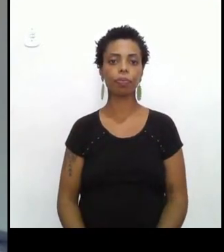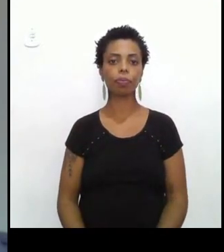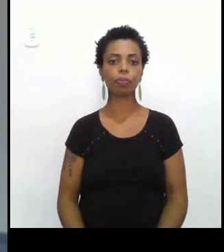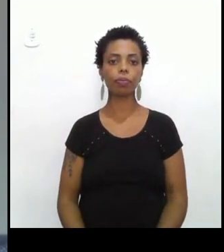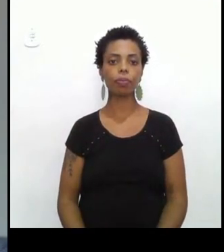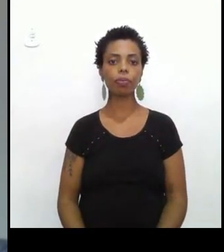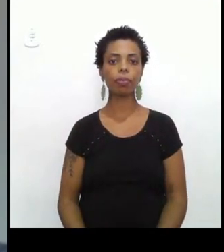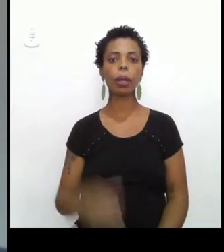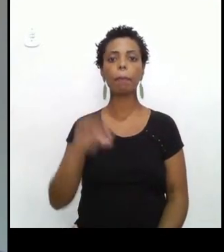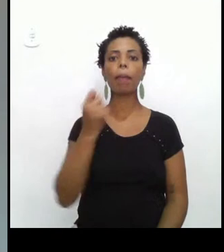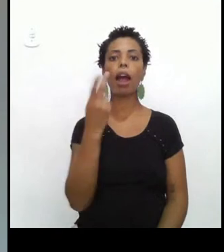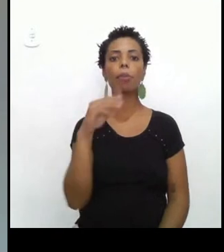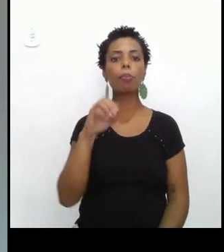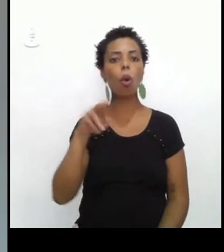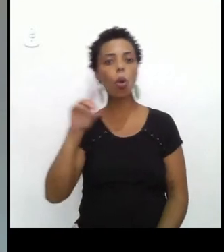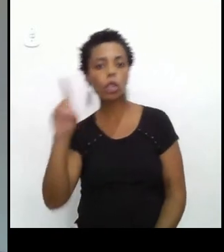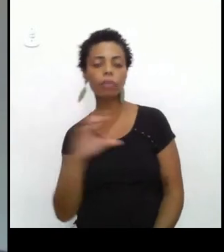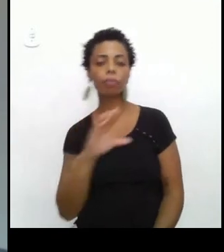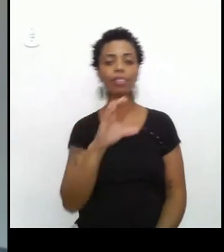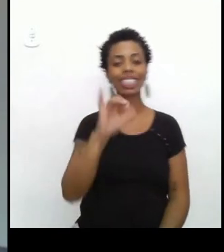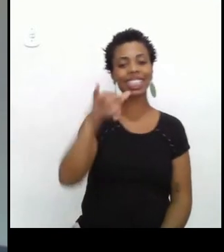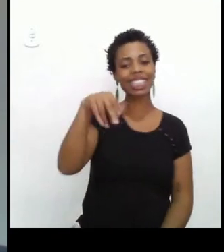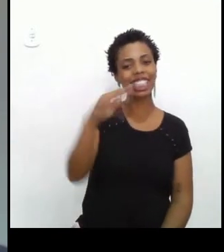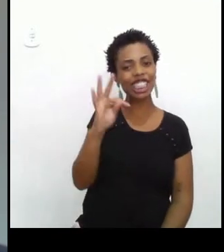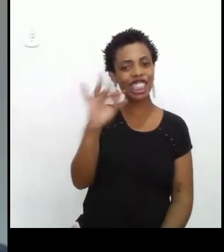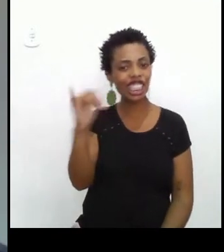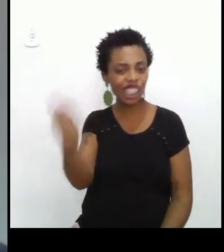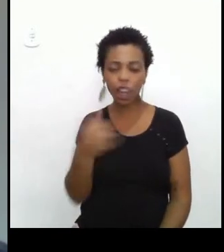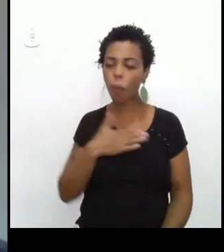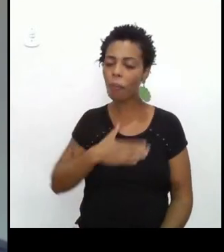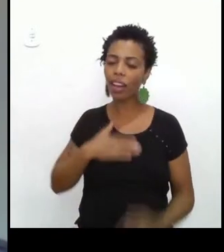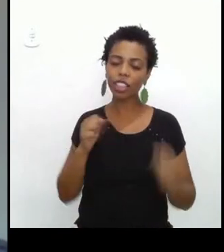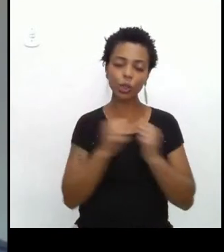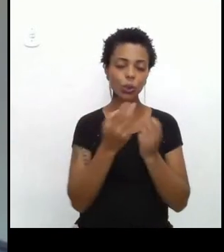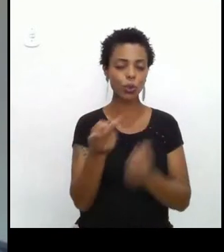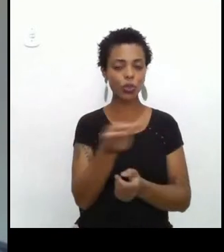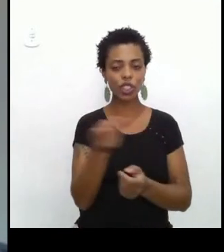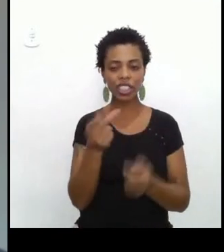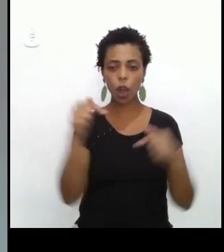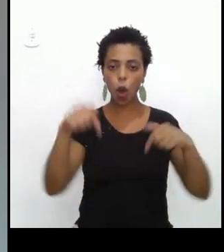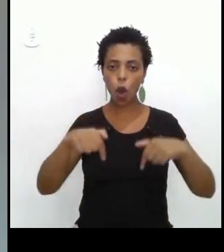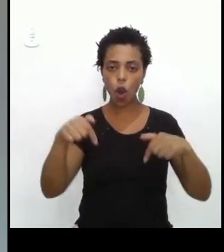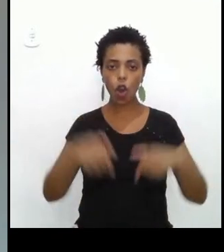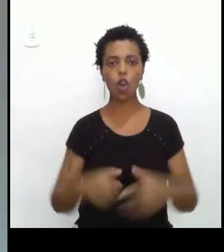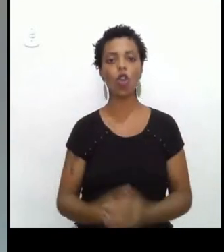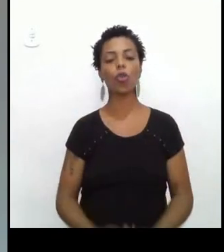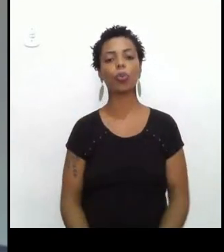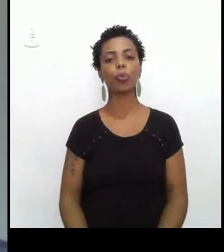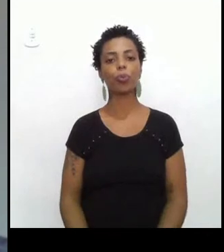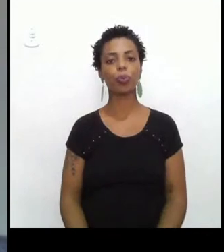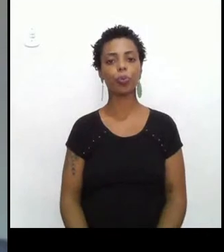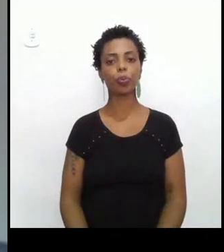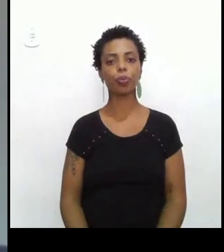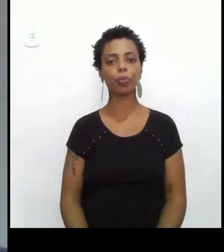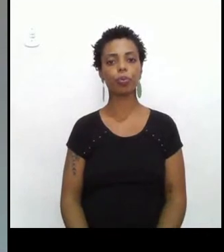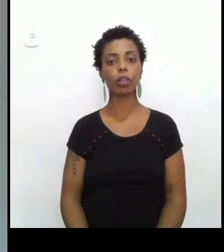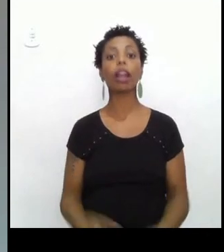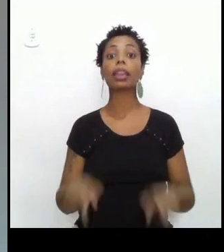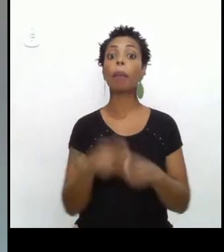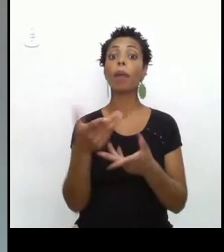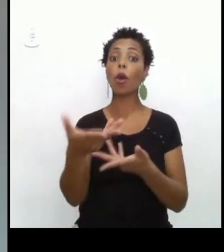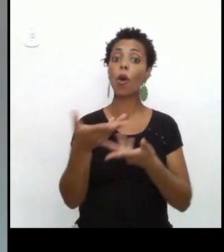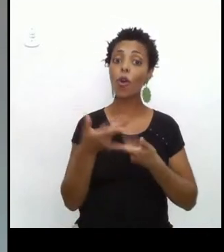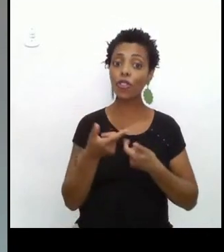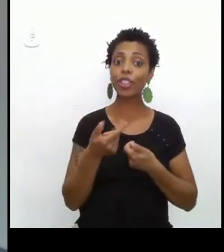mamute se sentia foi um prazer estar aqui com vocês hoje deixa o convite também